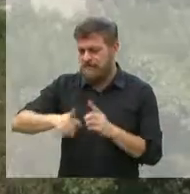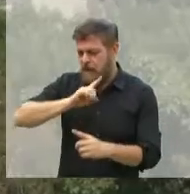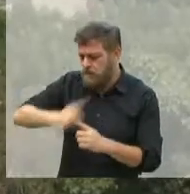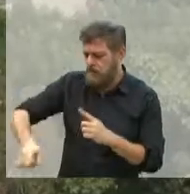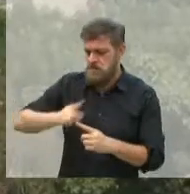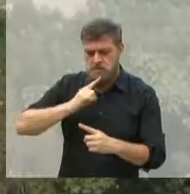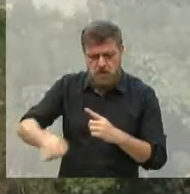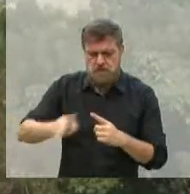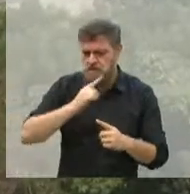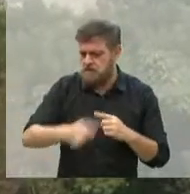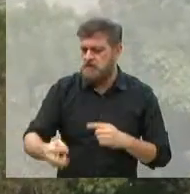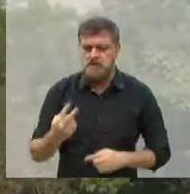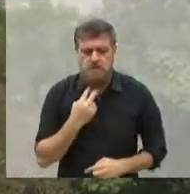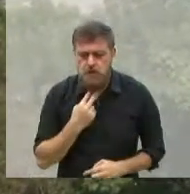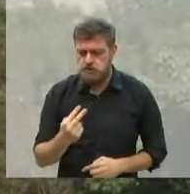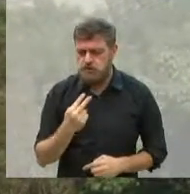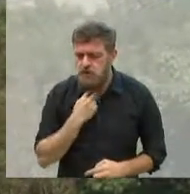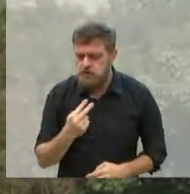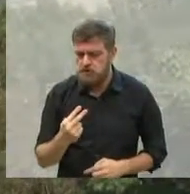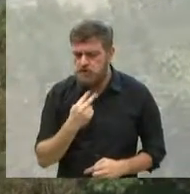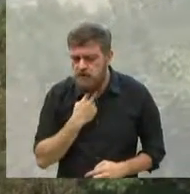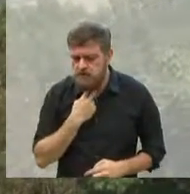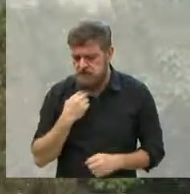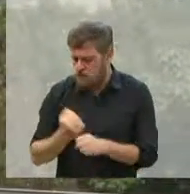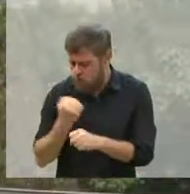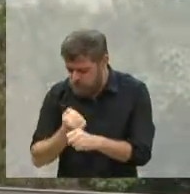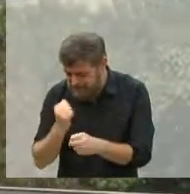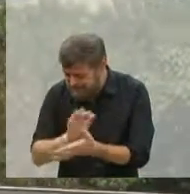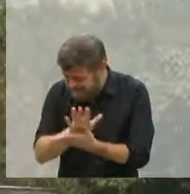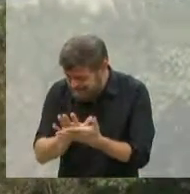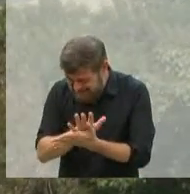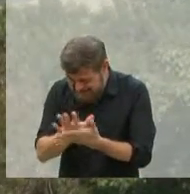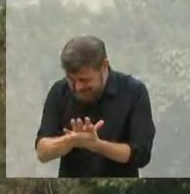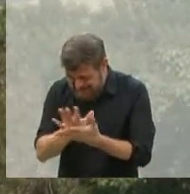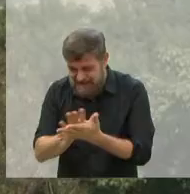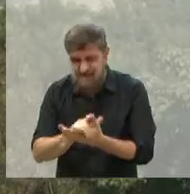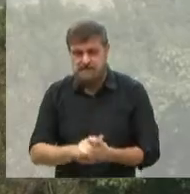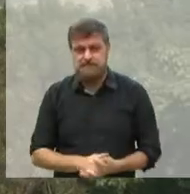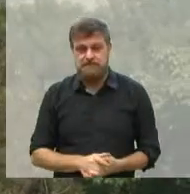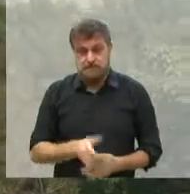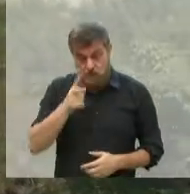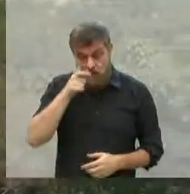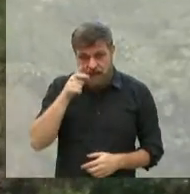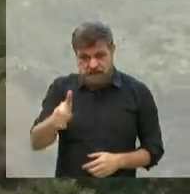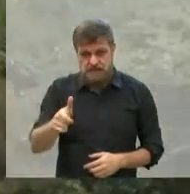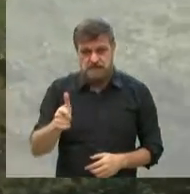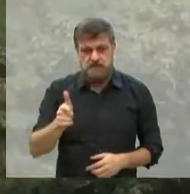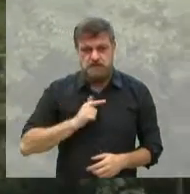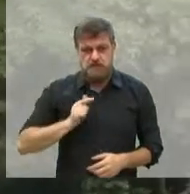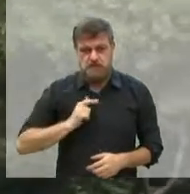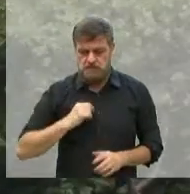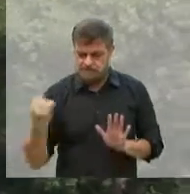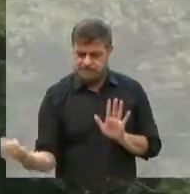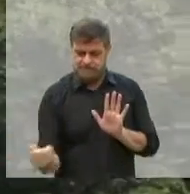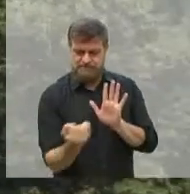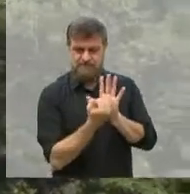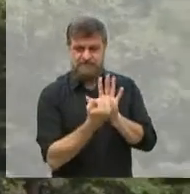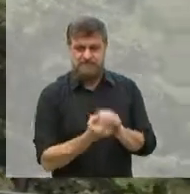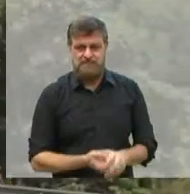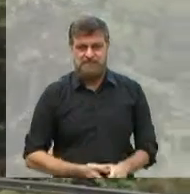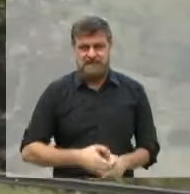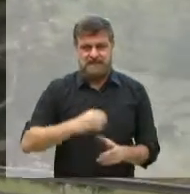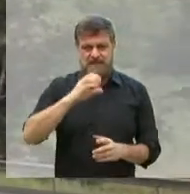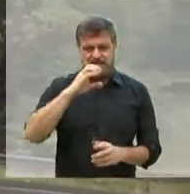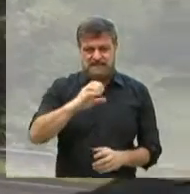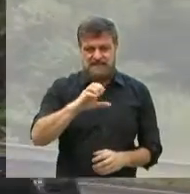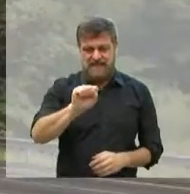proibido, tudo era proibido. E o que era mais interessante, que eles puseram uma sigla, era CSE